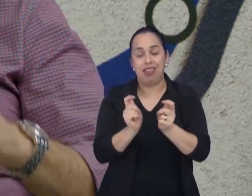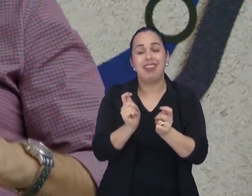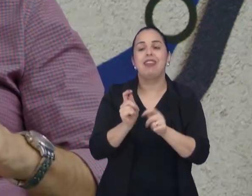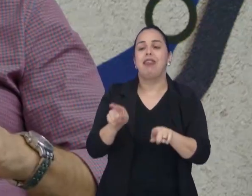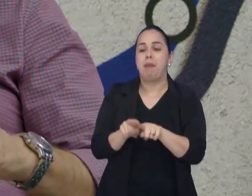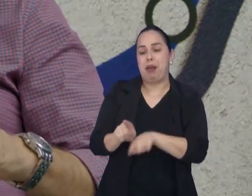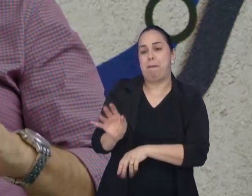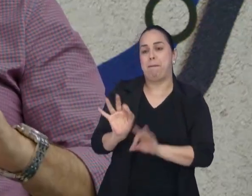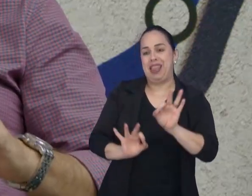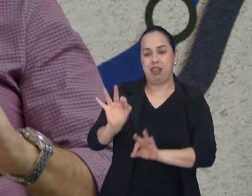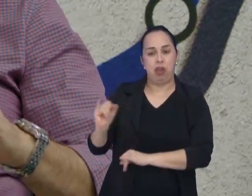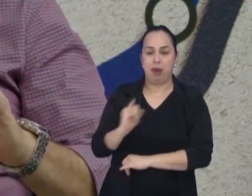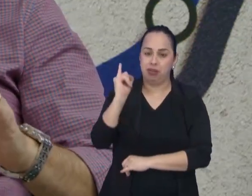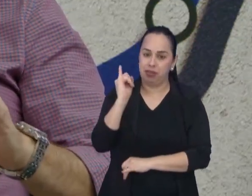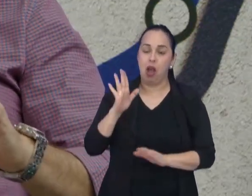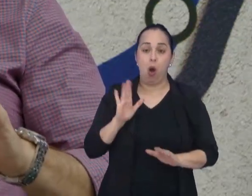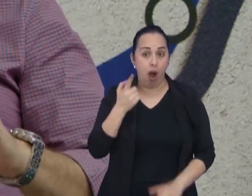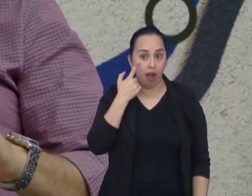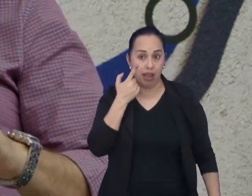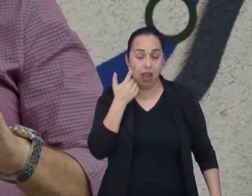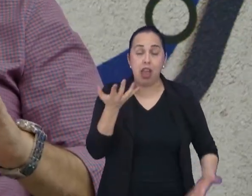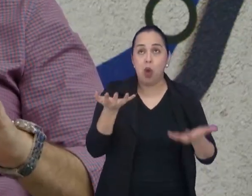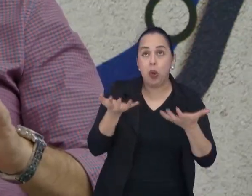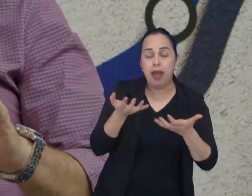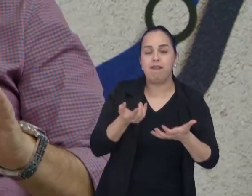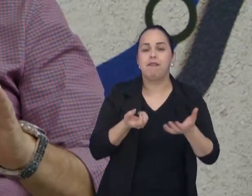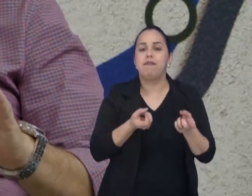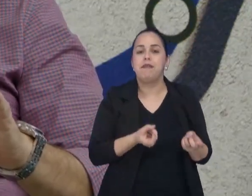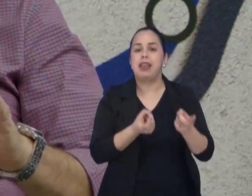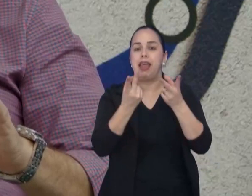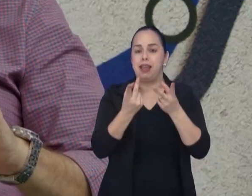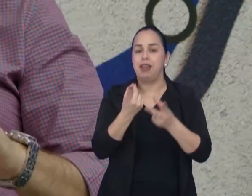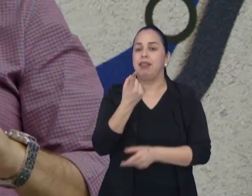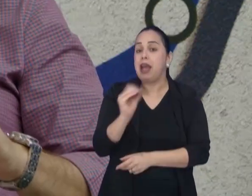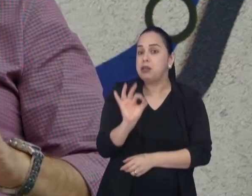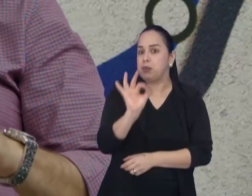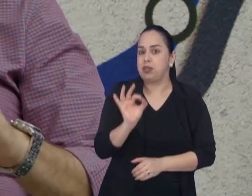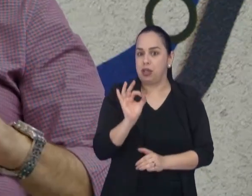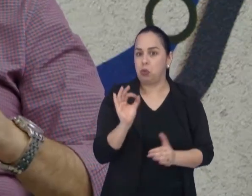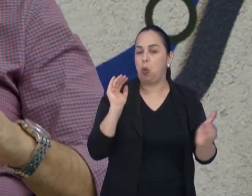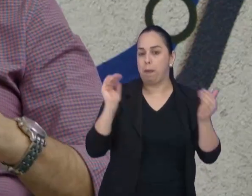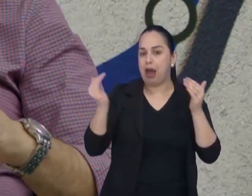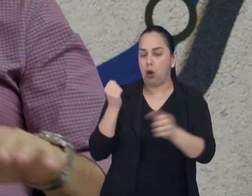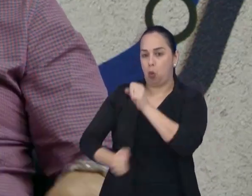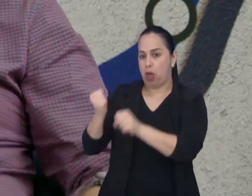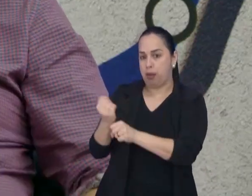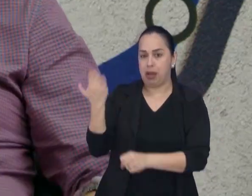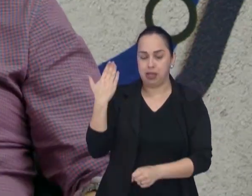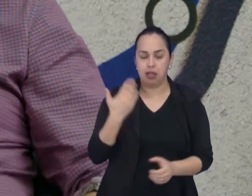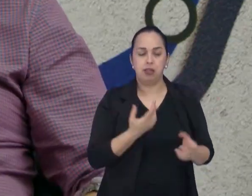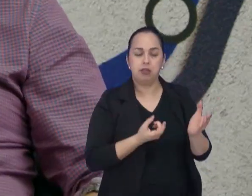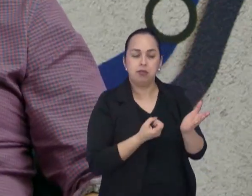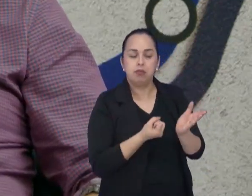é muito importante. Olha, eu pretendo vender 10% a mais do que o ano passado, então eu vou comprar esse